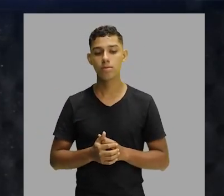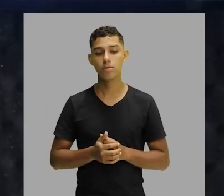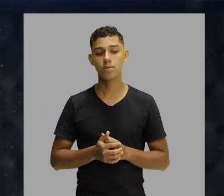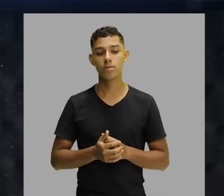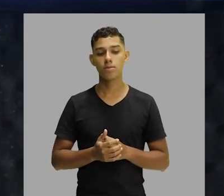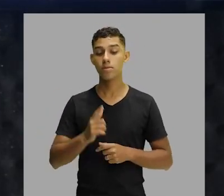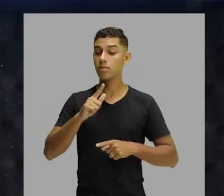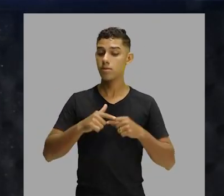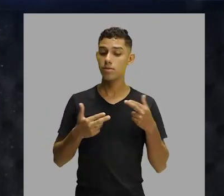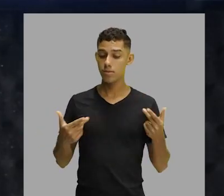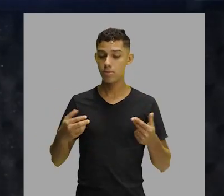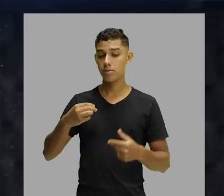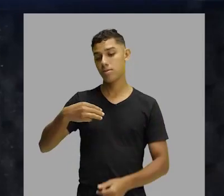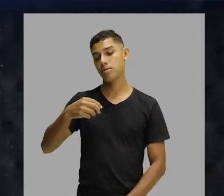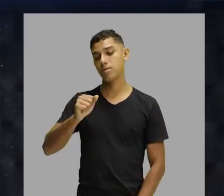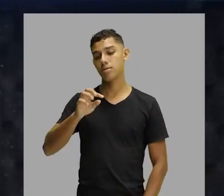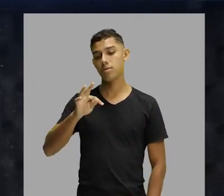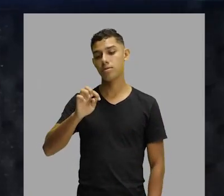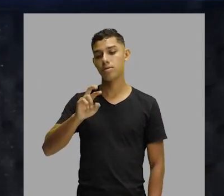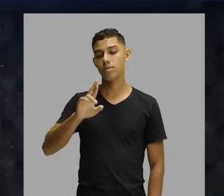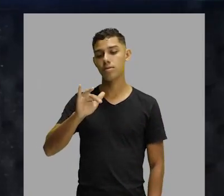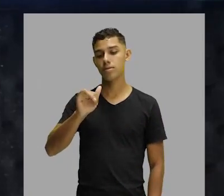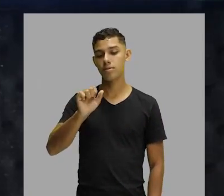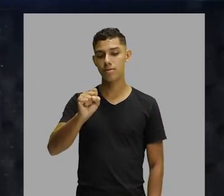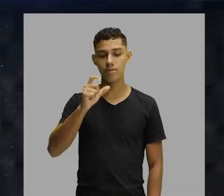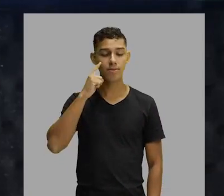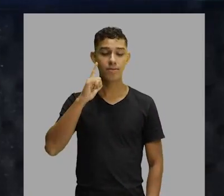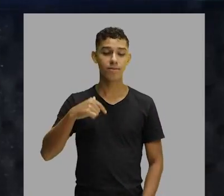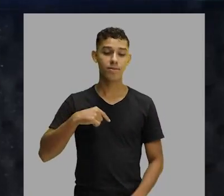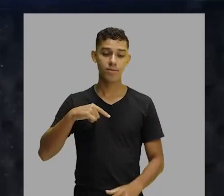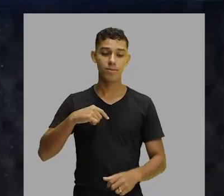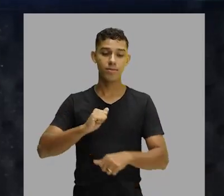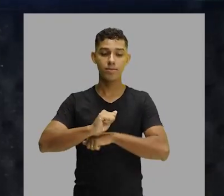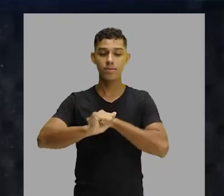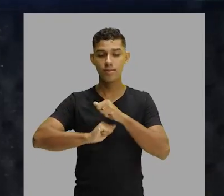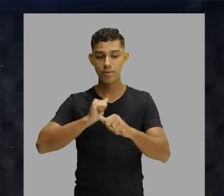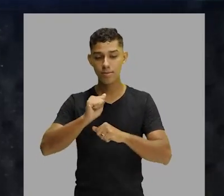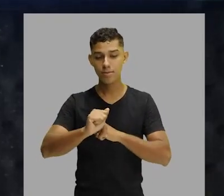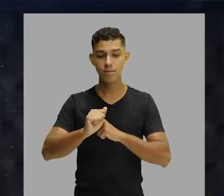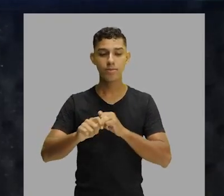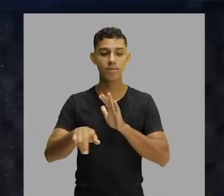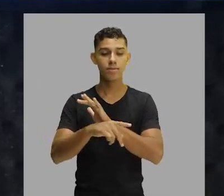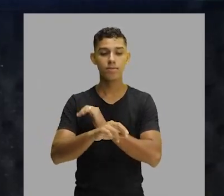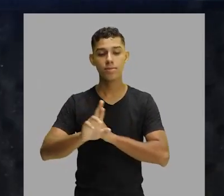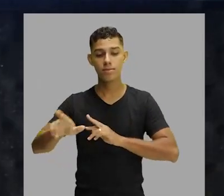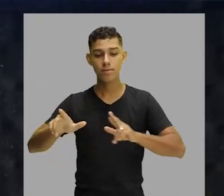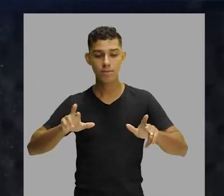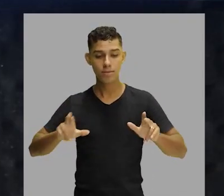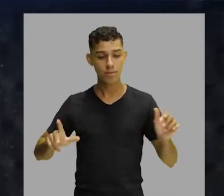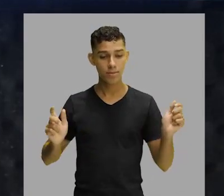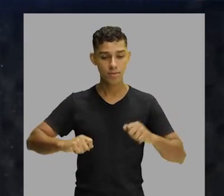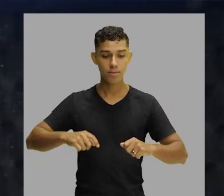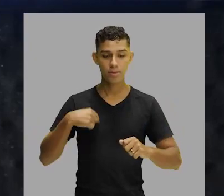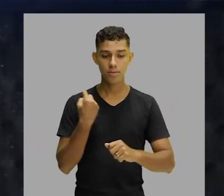esses materiais, né, esses átomos, diferente daqueles que estão ali, né,